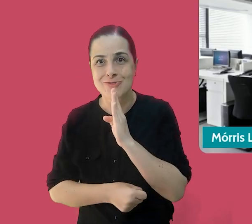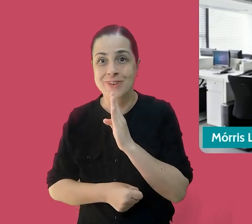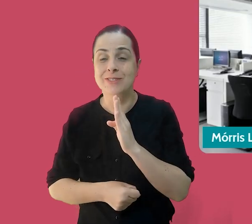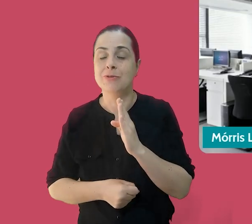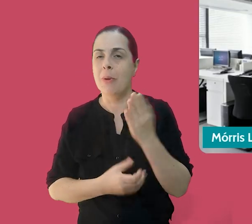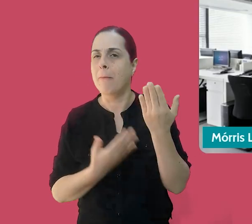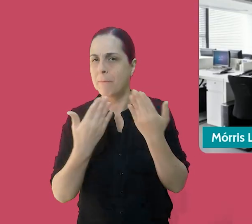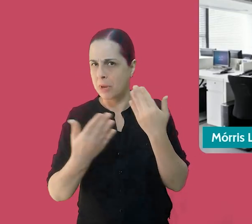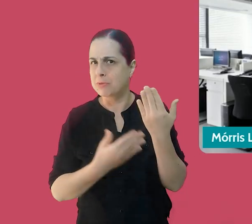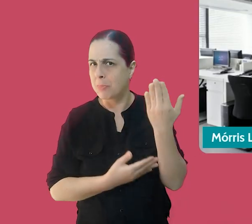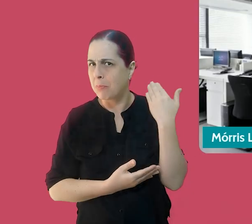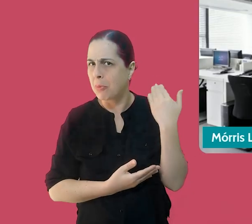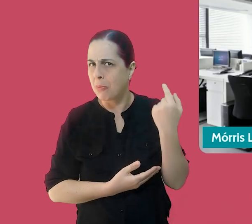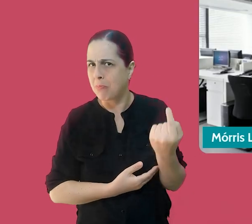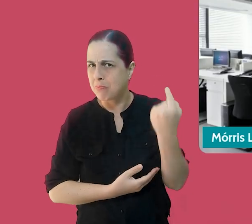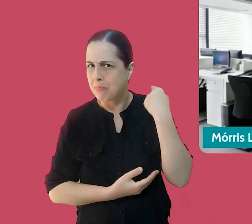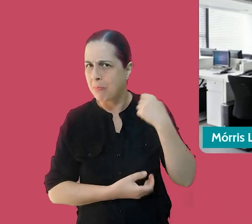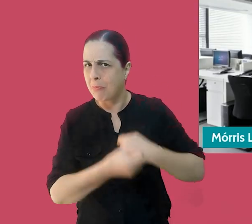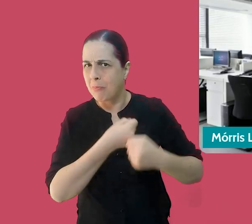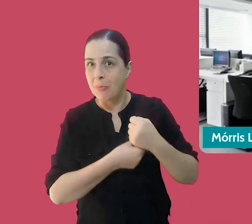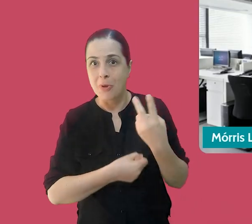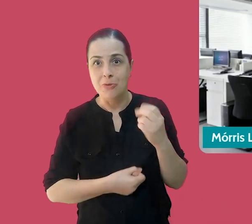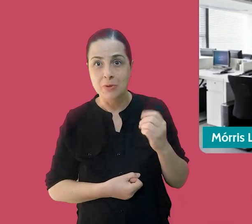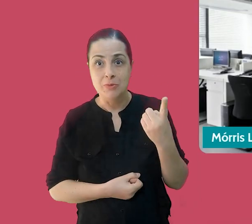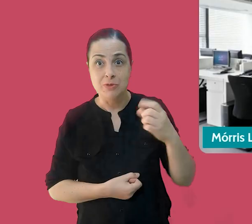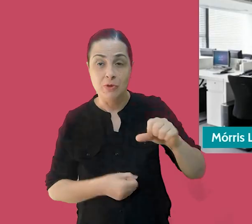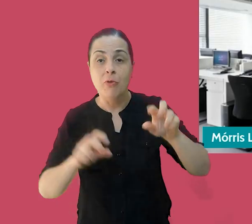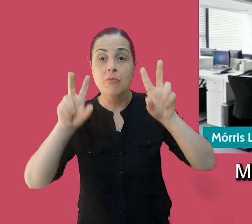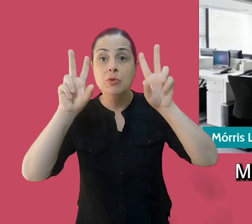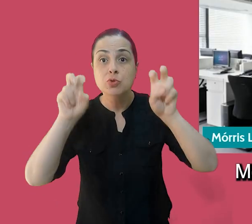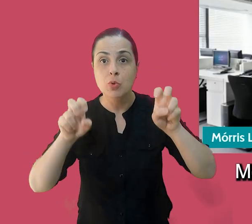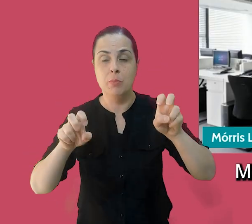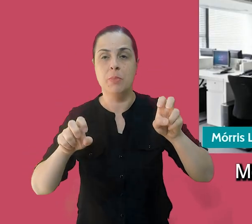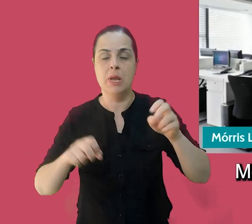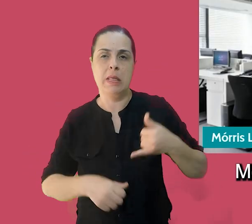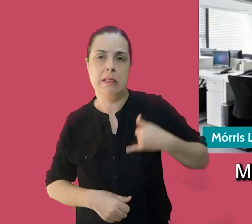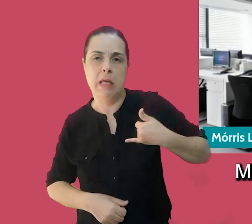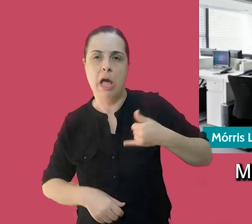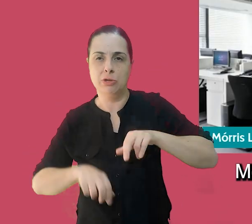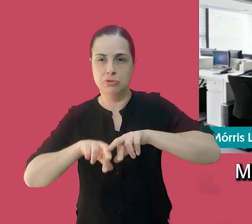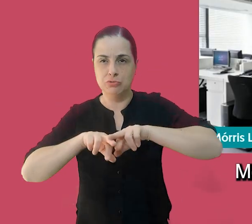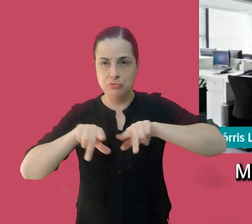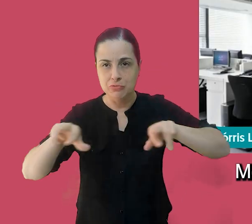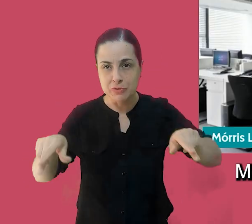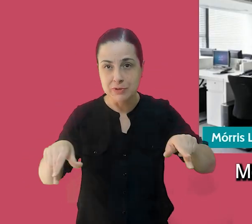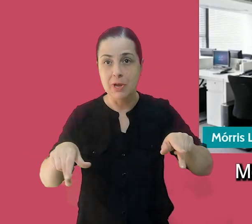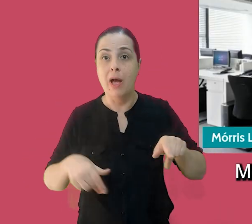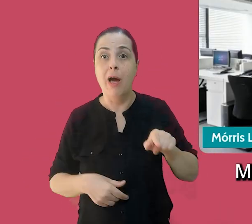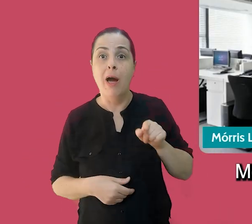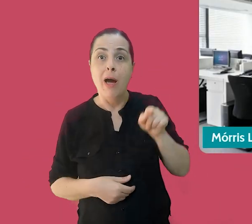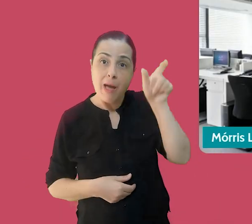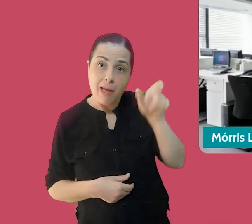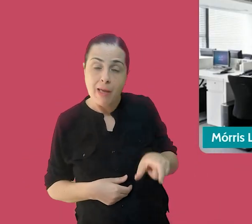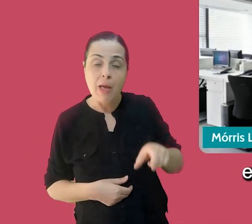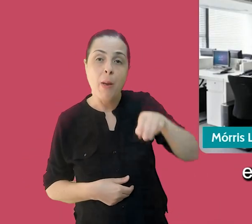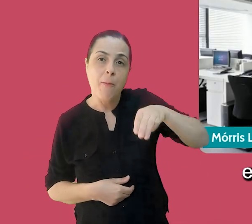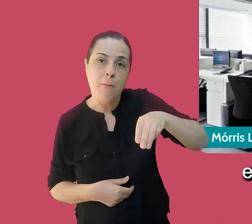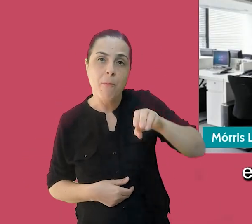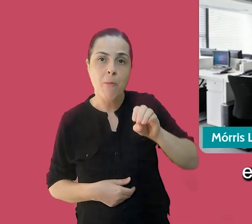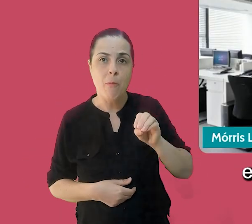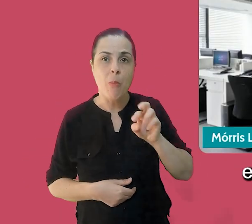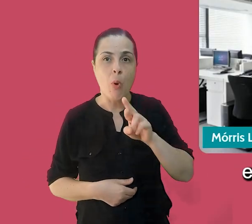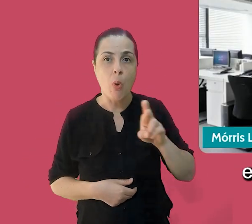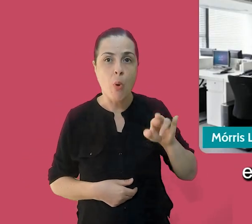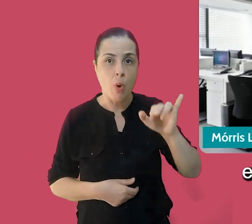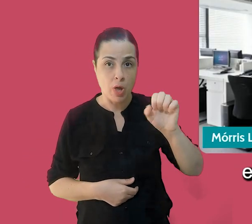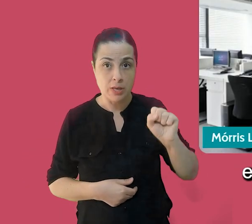gente teve um bate-papo em 2019 sobre diversidade etária, Morris Litvak, que é o CEO e fundador da Maturi, e a gente